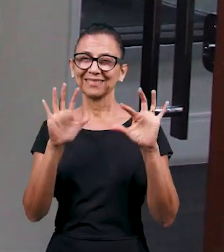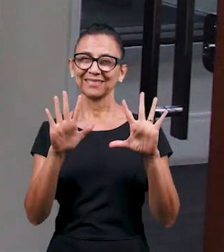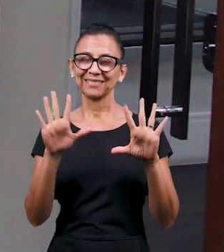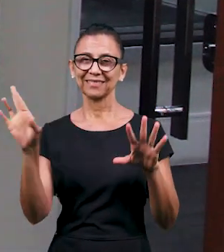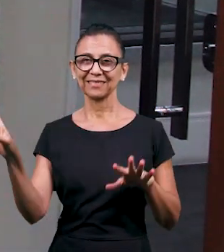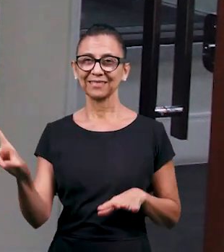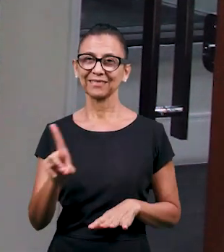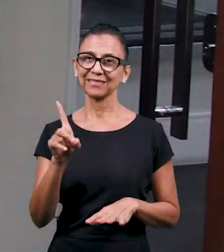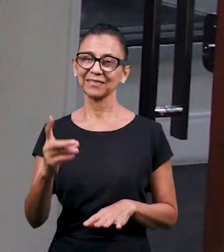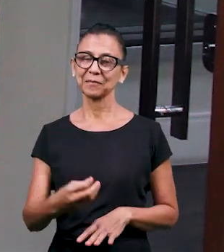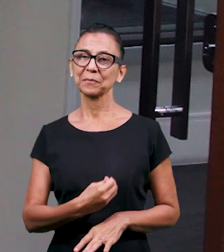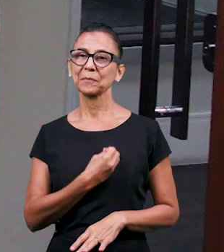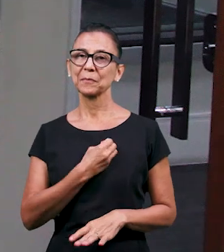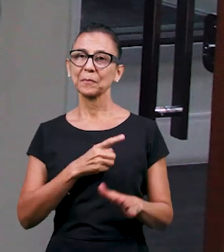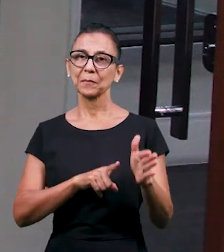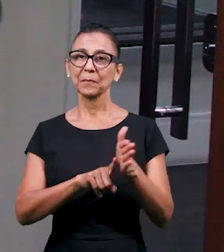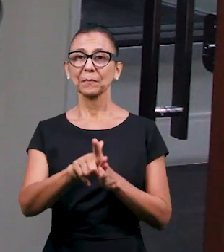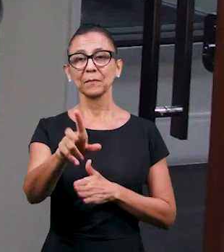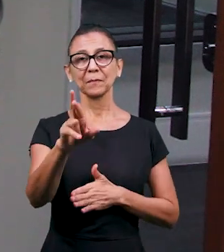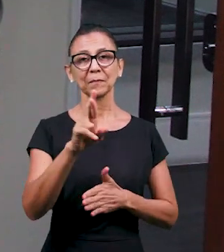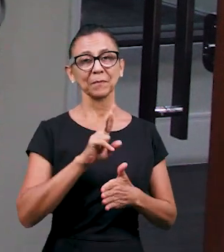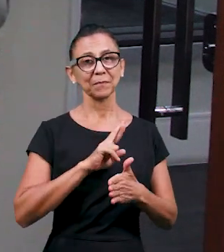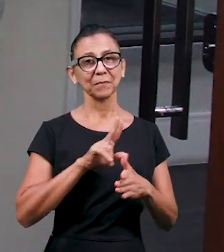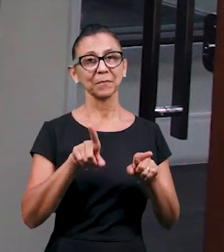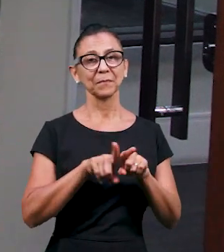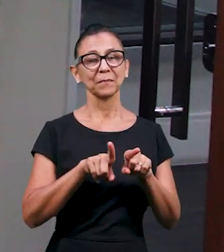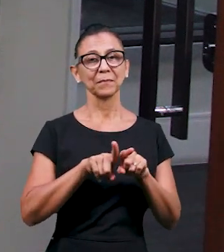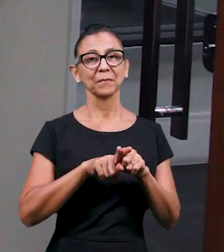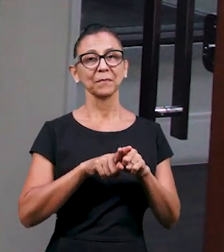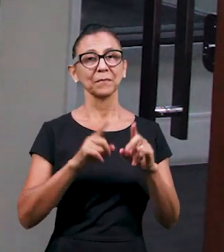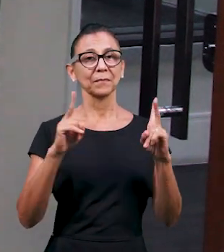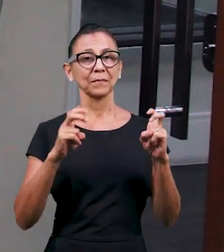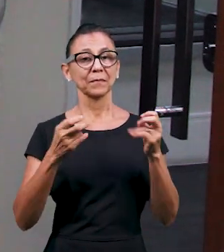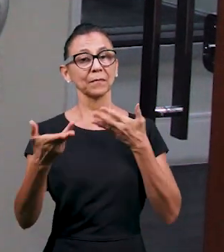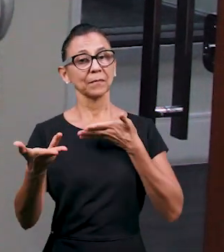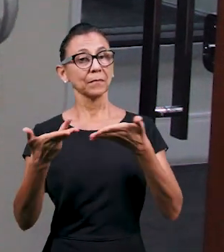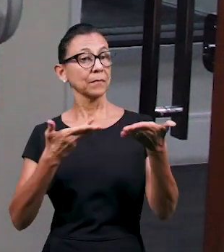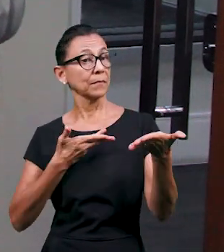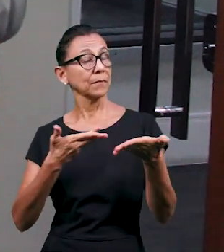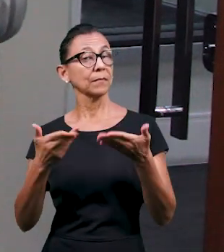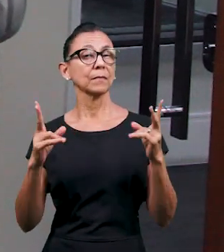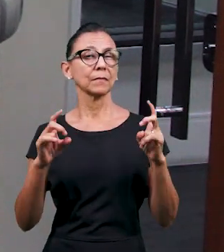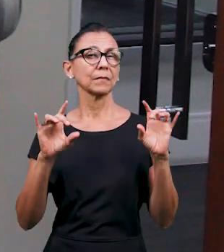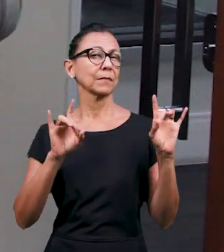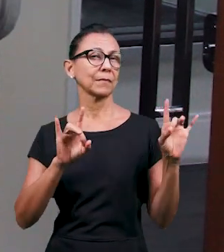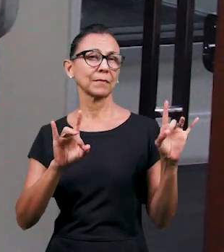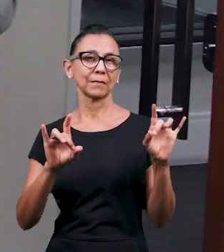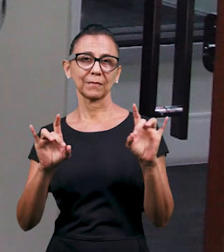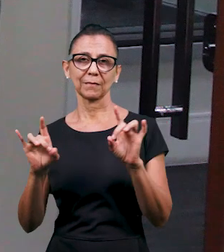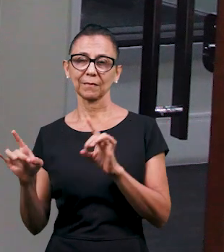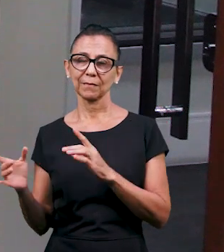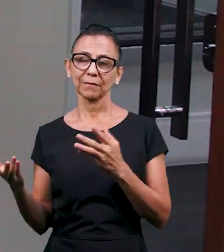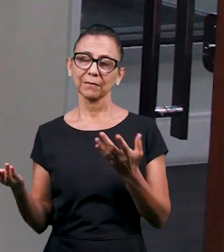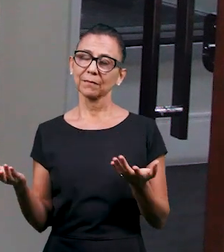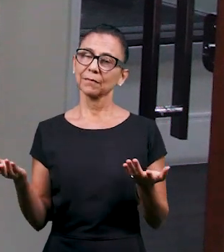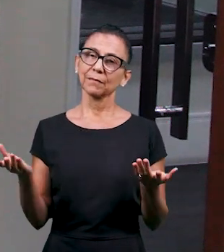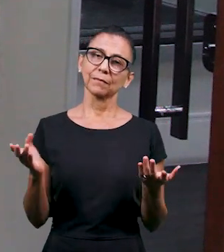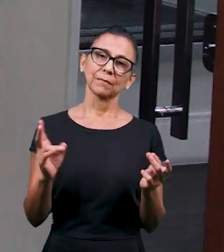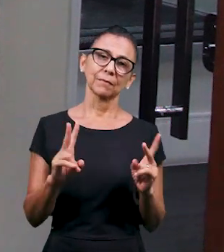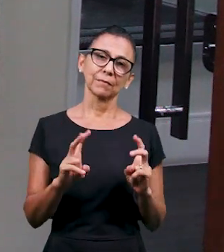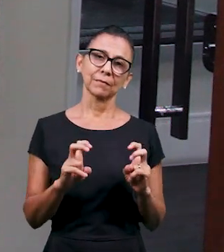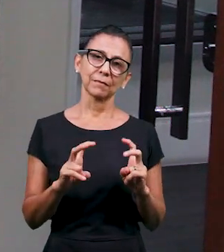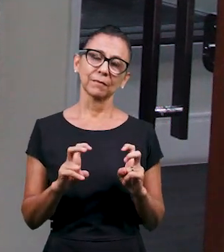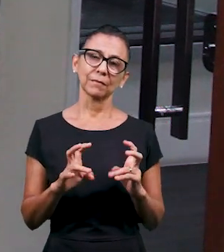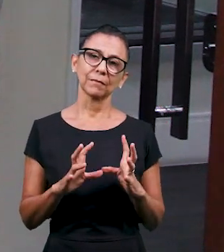participar conosco, de poder responder as perguntas e compartilhar esse tema que é um tema todo especial. É